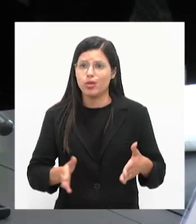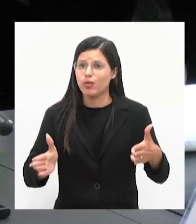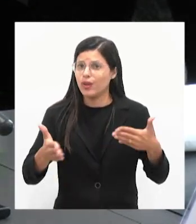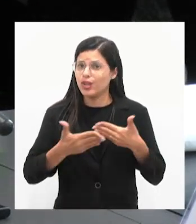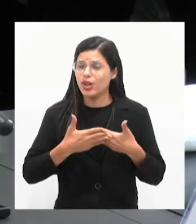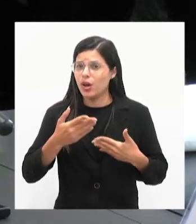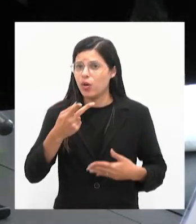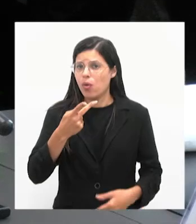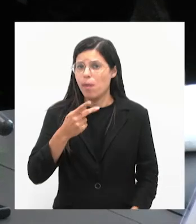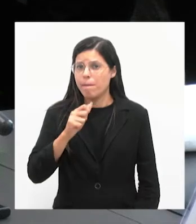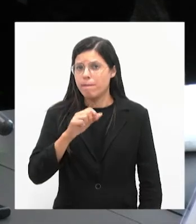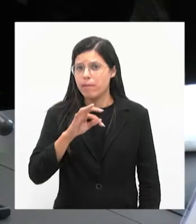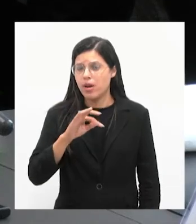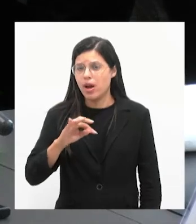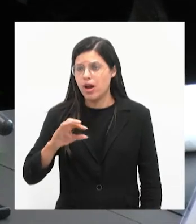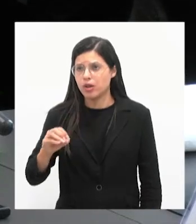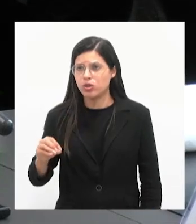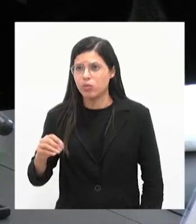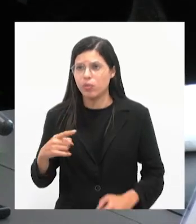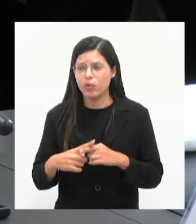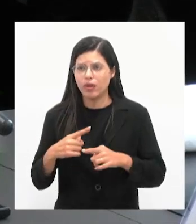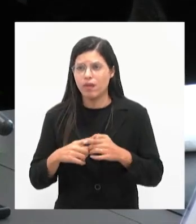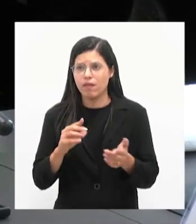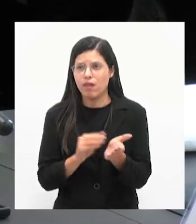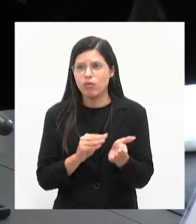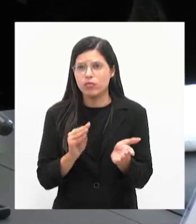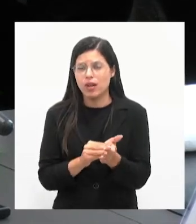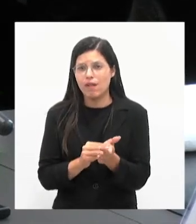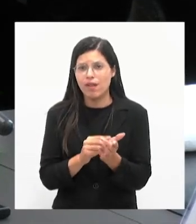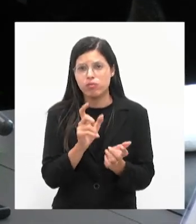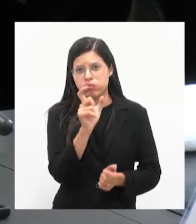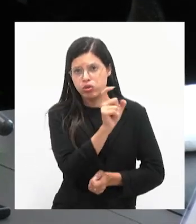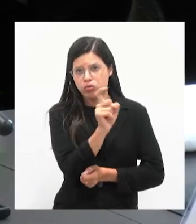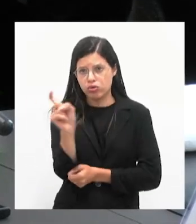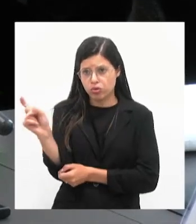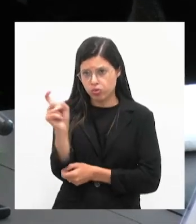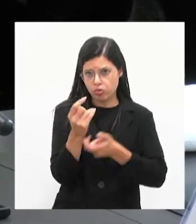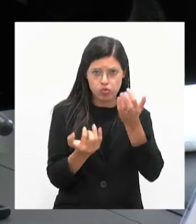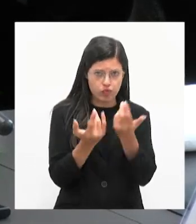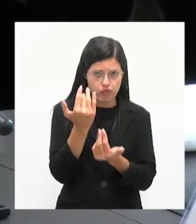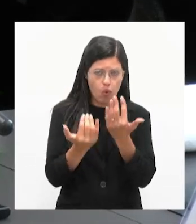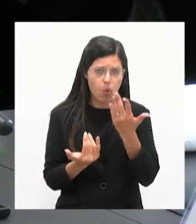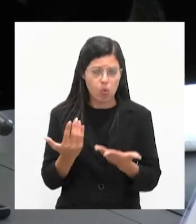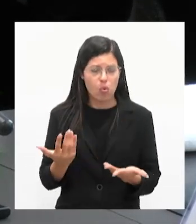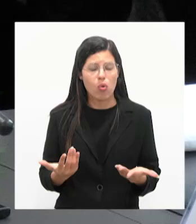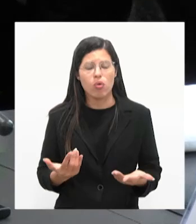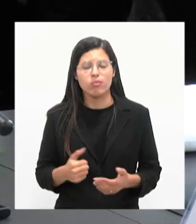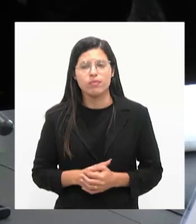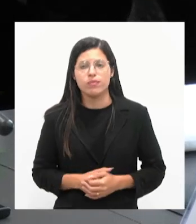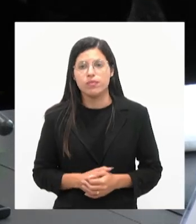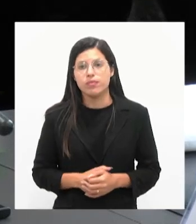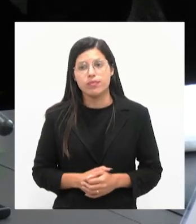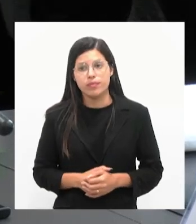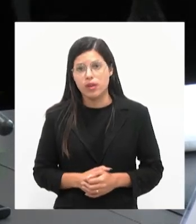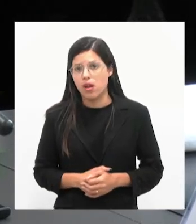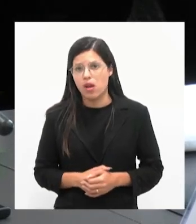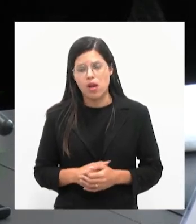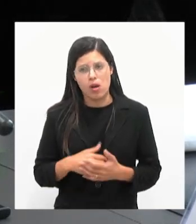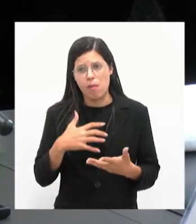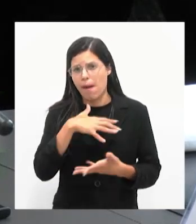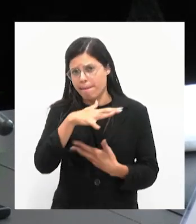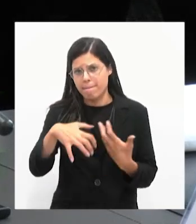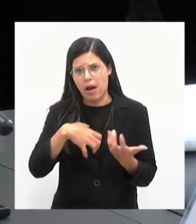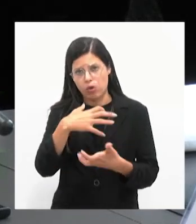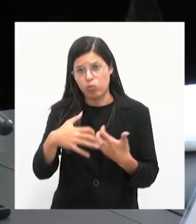tinha hidrante não, extintor. Quer dizer, é uma balbúrdia total. E